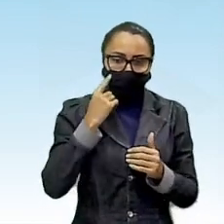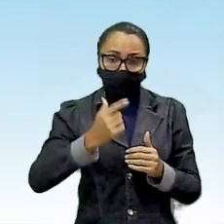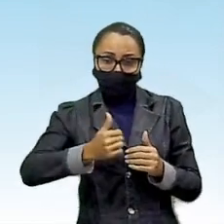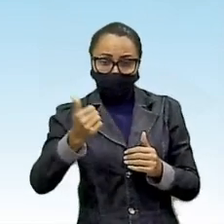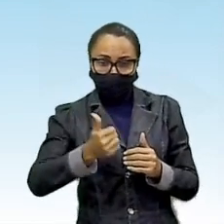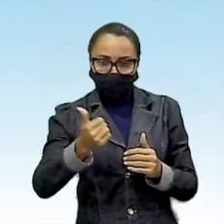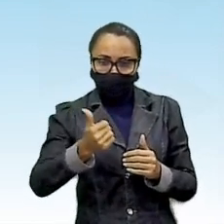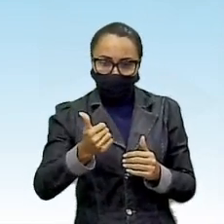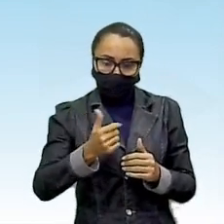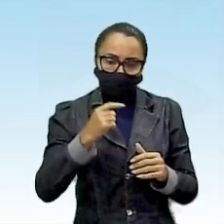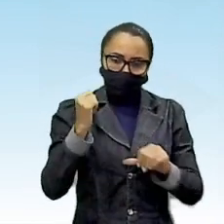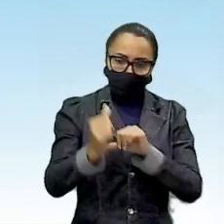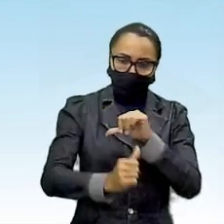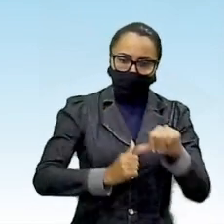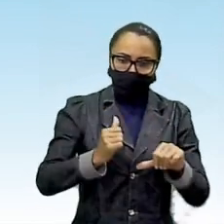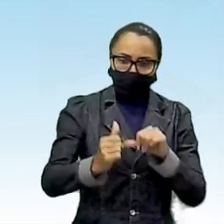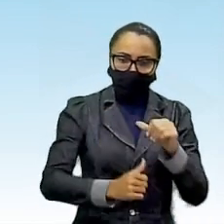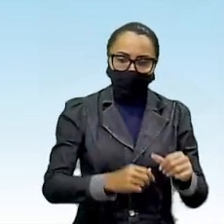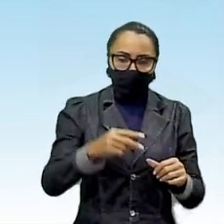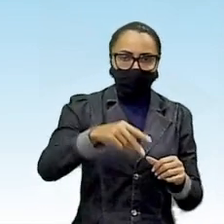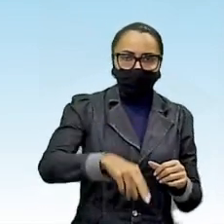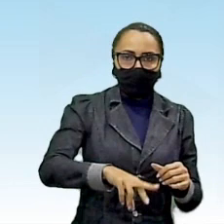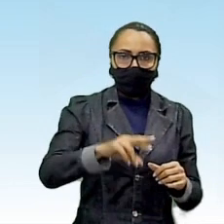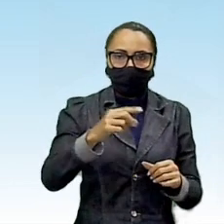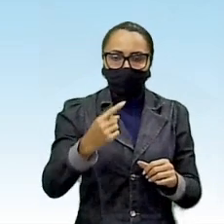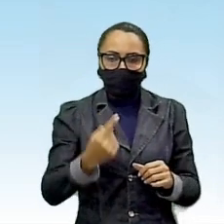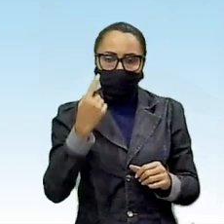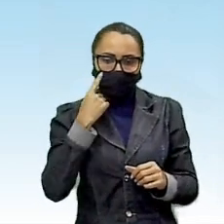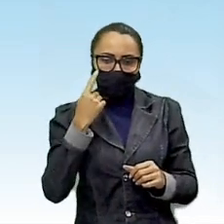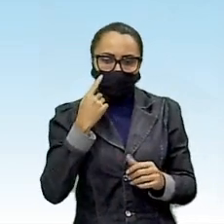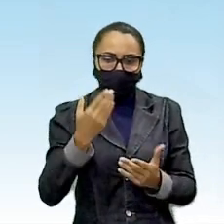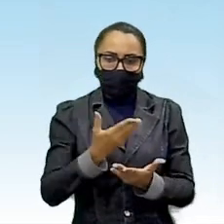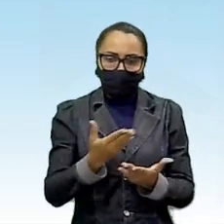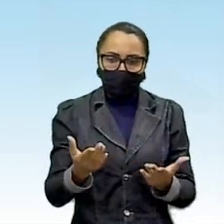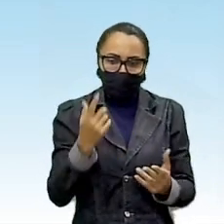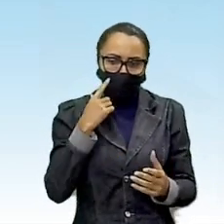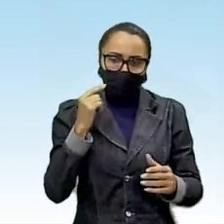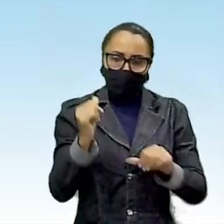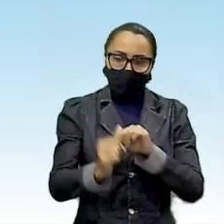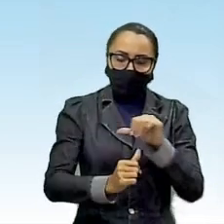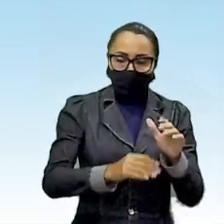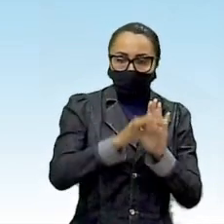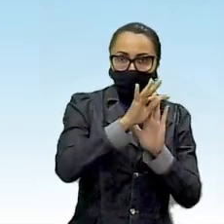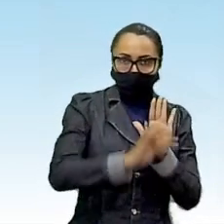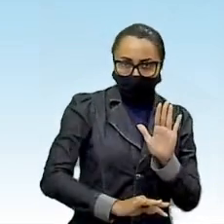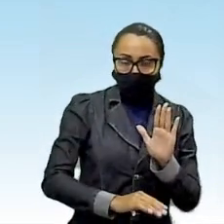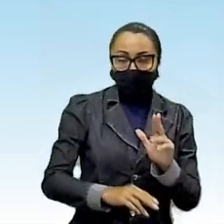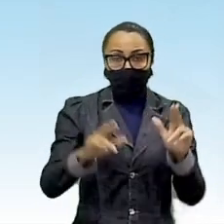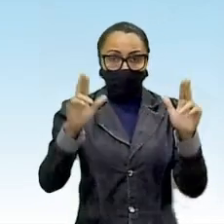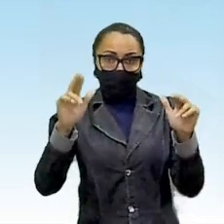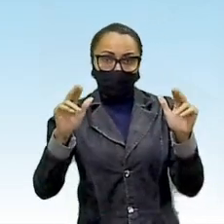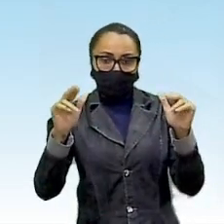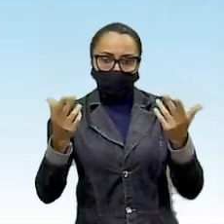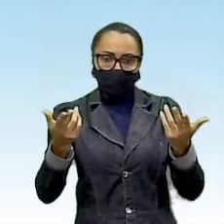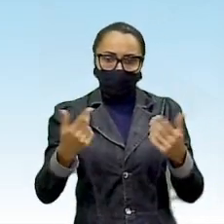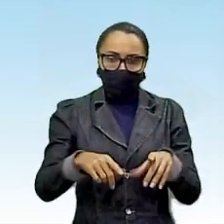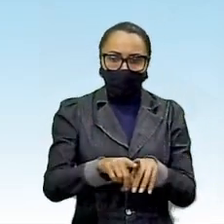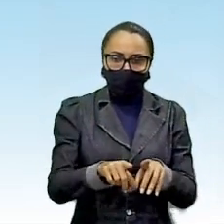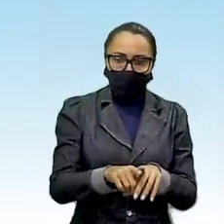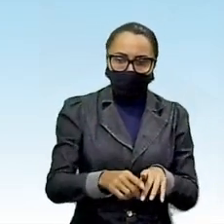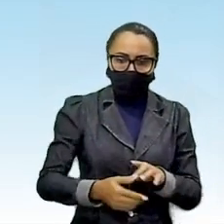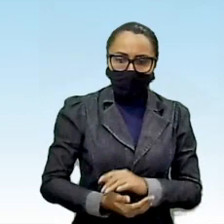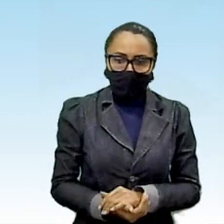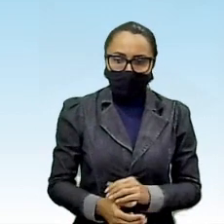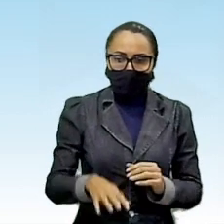norma modificada foi a NR1, né, onde já se observa que modificou o texto, né, o título dessa NR, né, onde era